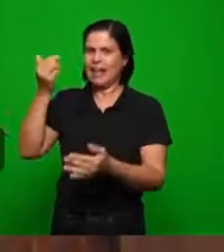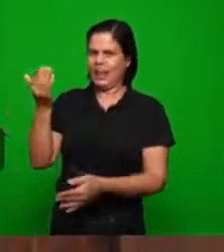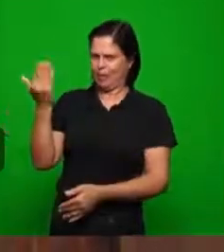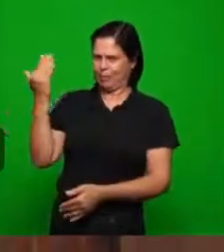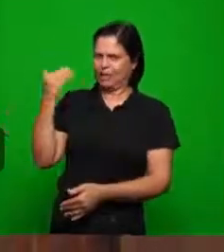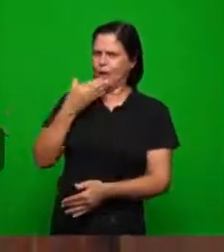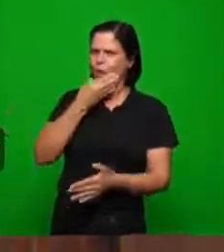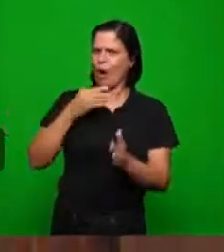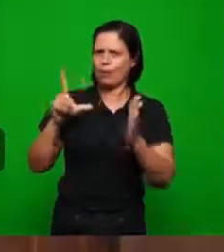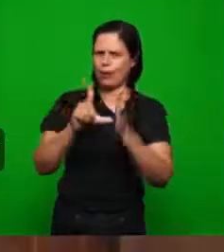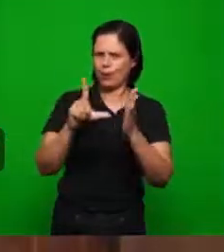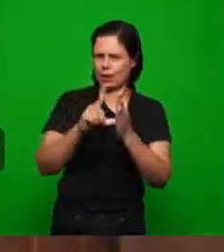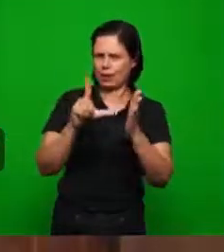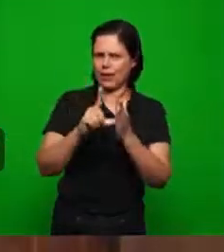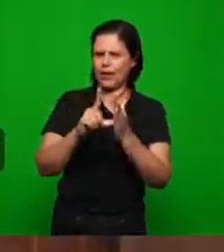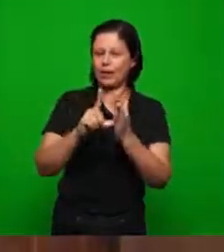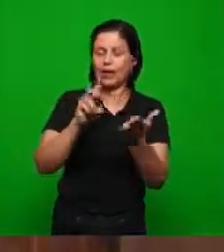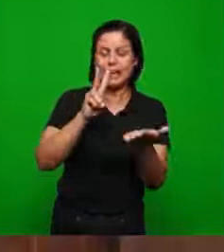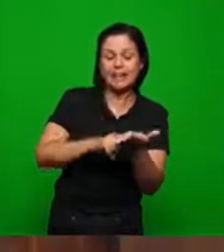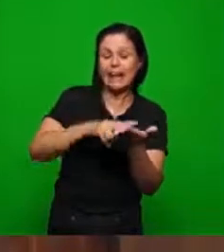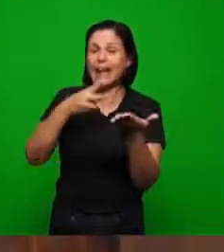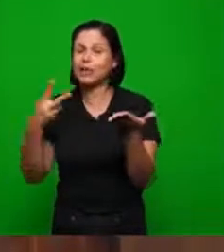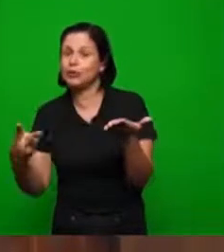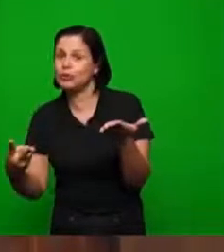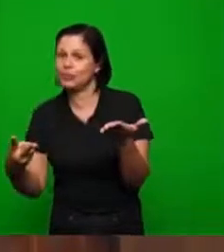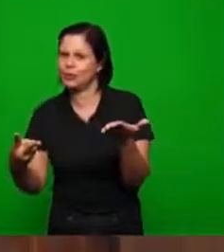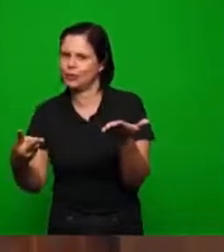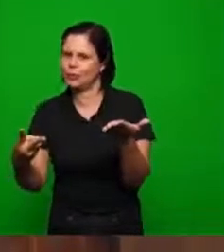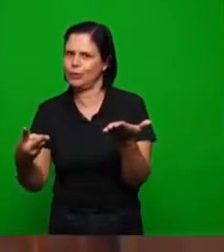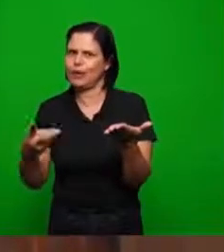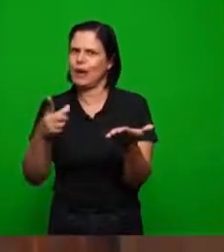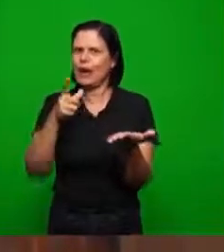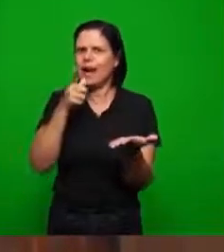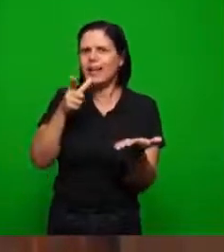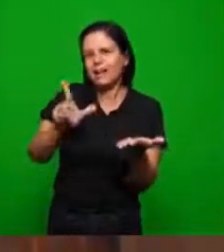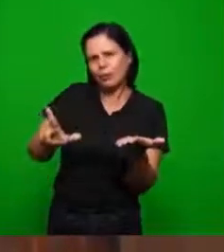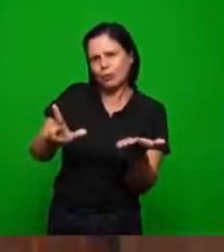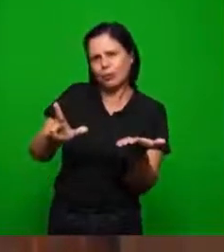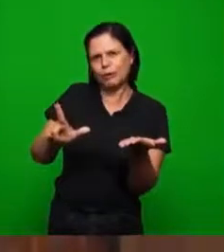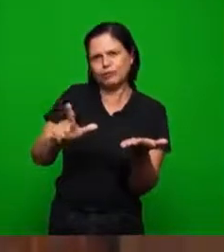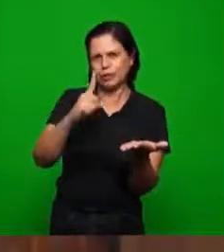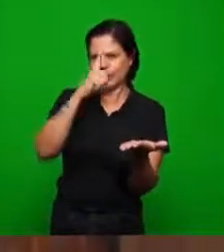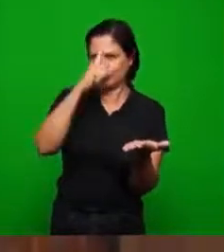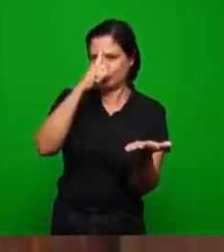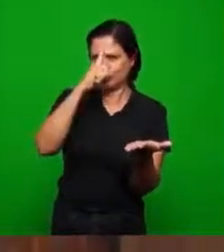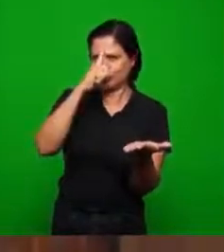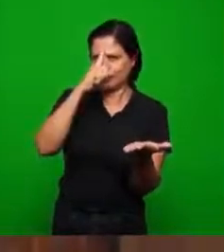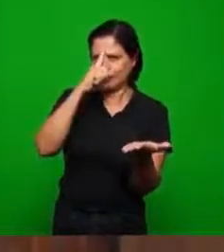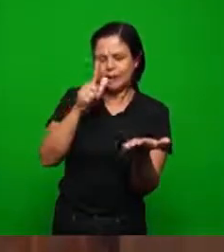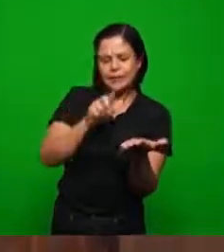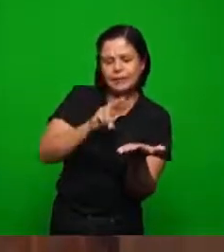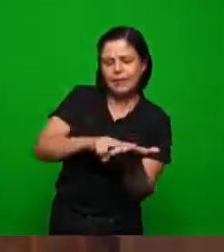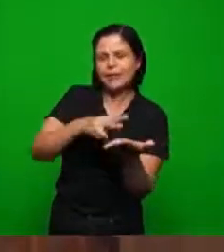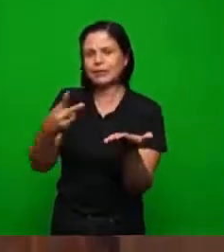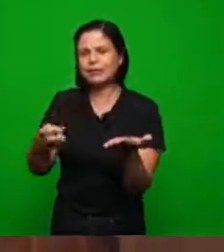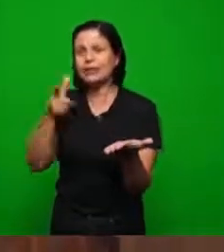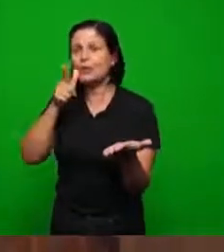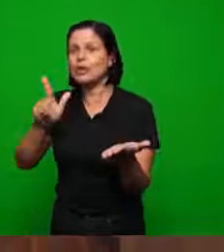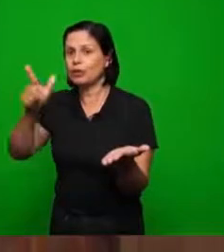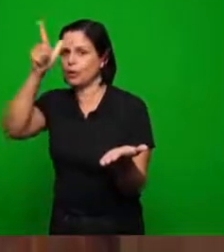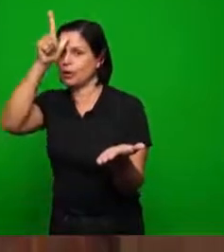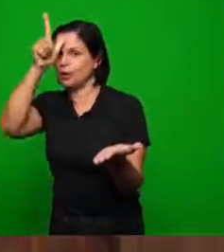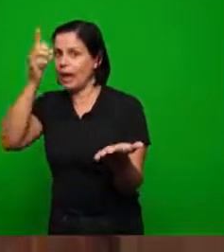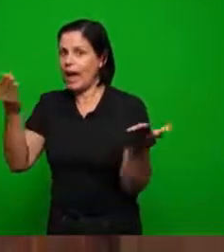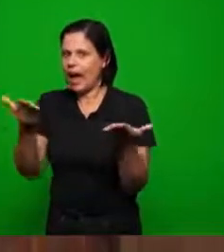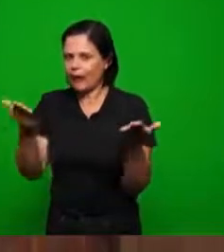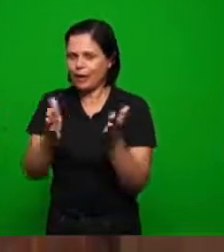valeu para a igreja, mostrando o caminho da salvação, o caminho para a vida eterna. E agora é o caminho